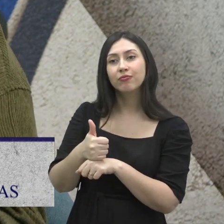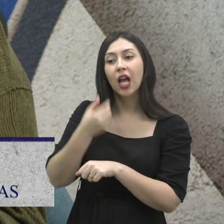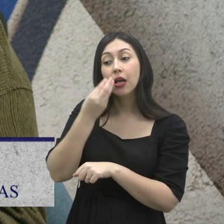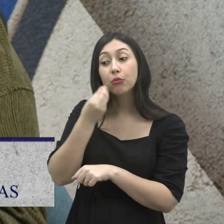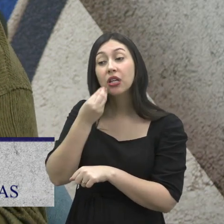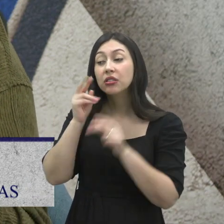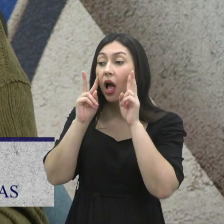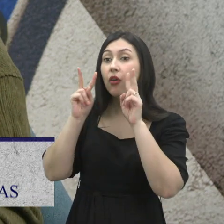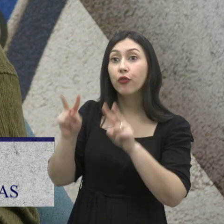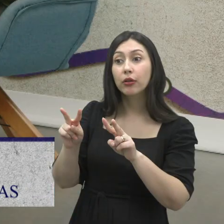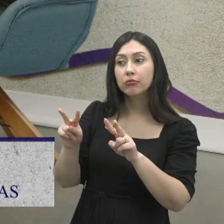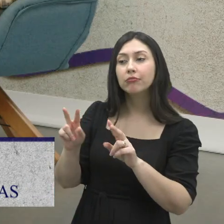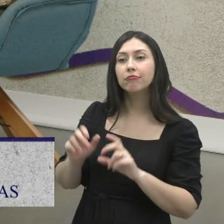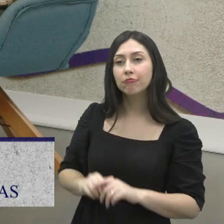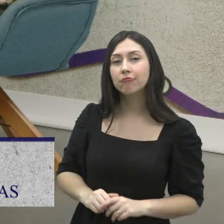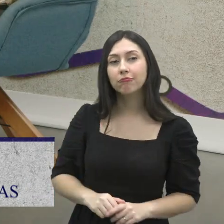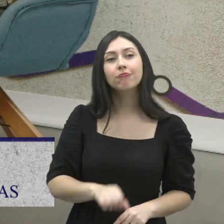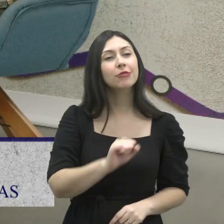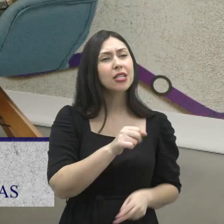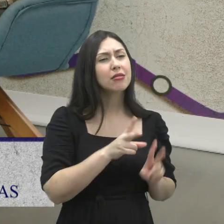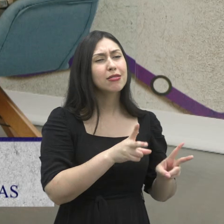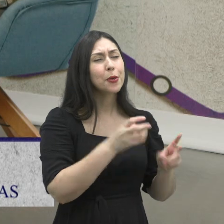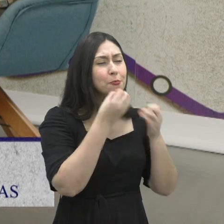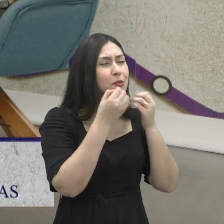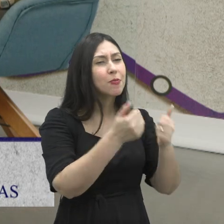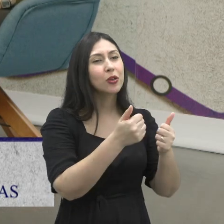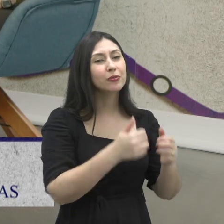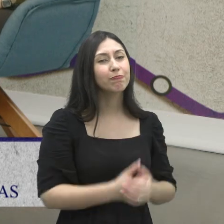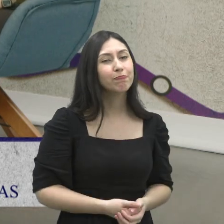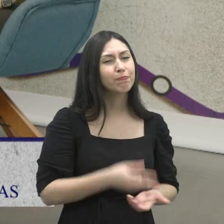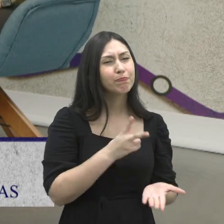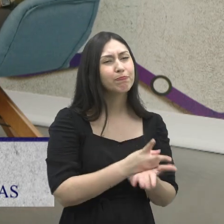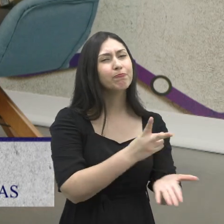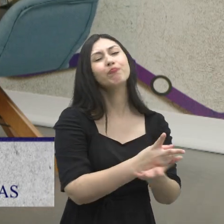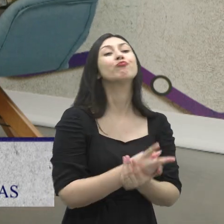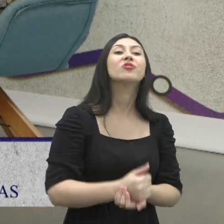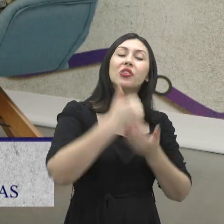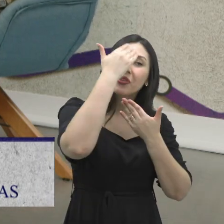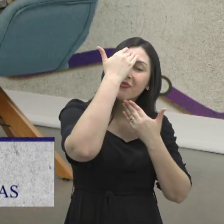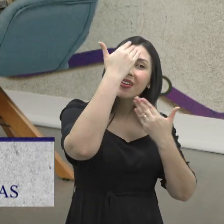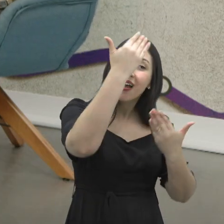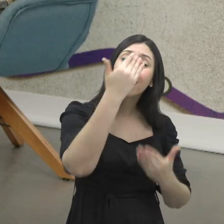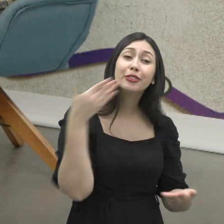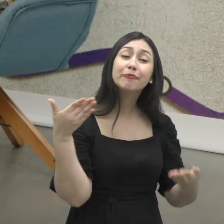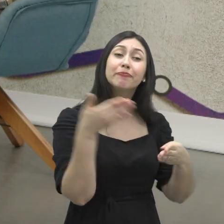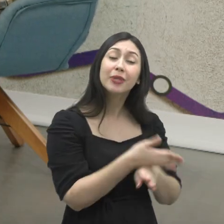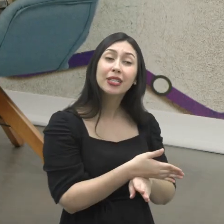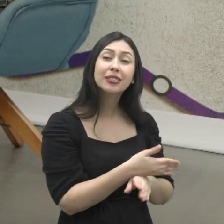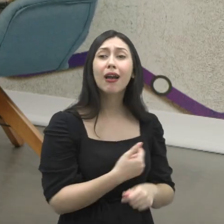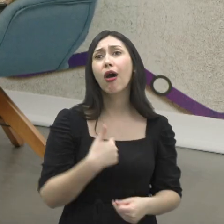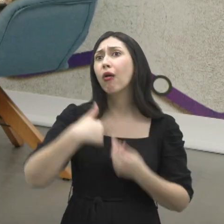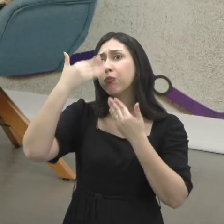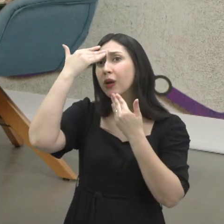enxerga. Exato. E eu enxergo um lado positivo. Que seja assim. Por muito tempo. Professora, muito obrigada, viu, pela sua participação